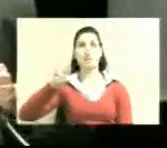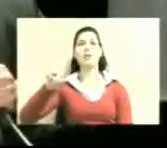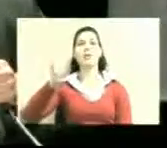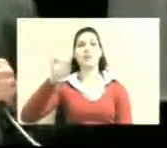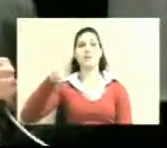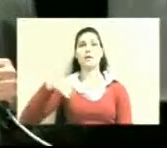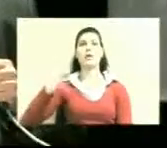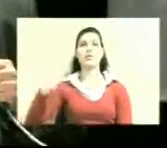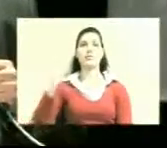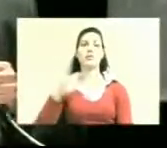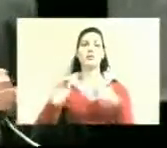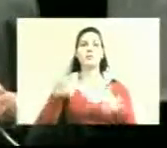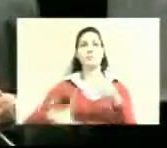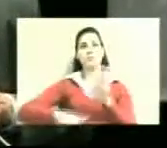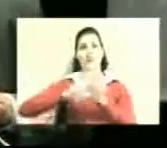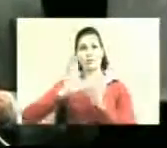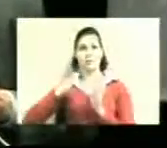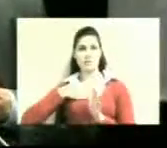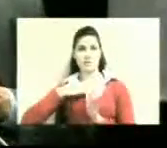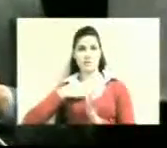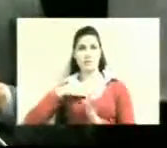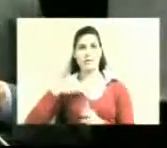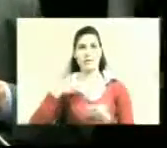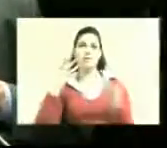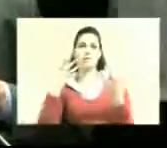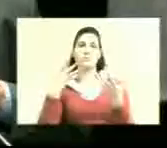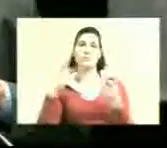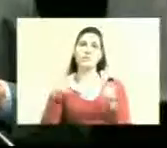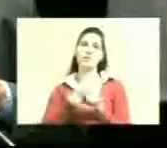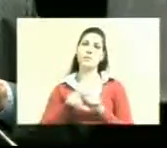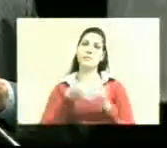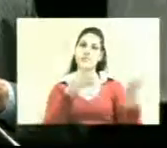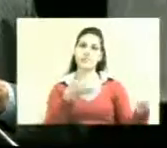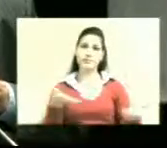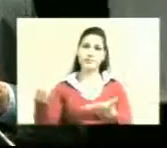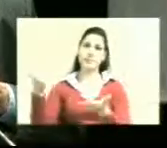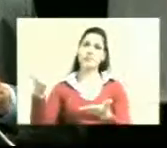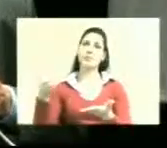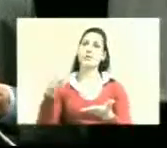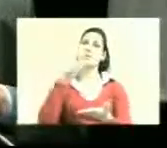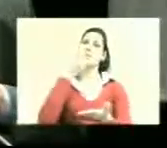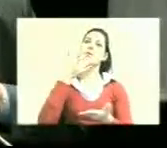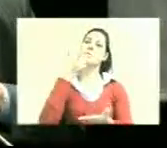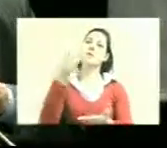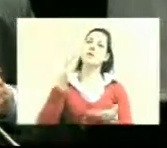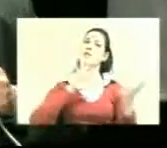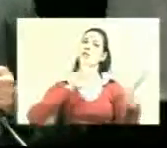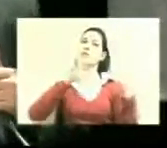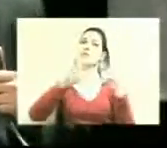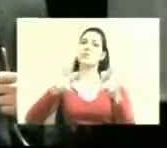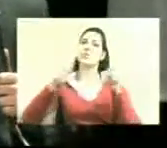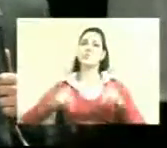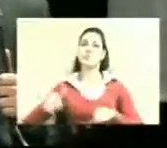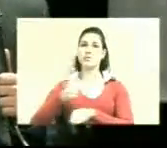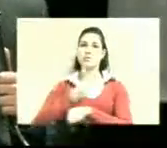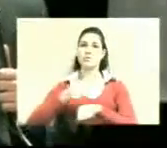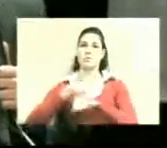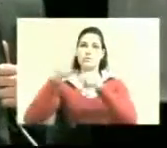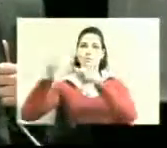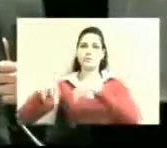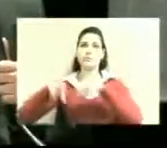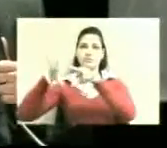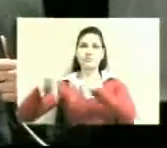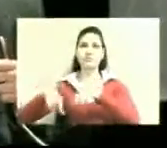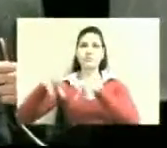de Agricultura, Pecuária e Cooperativismo. E me permitam saudar todos os produtores em nome do Alaor Pastoriza, lá